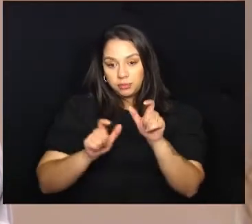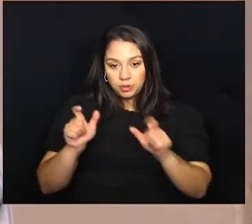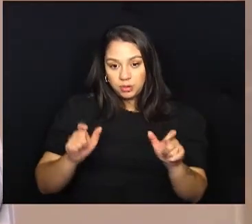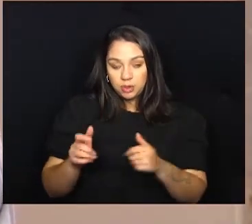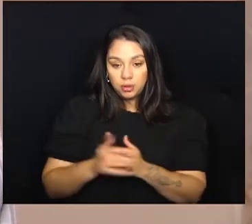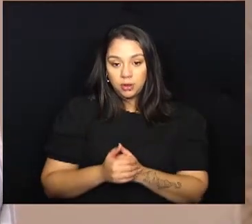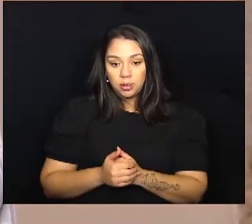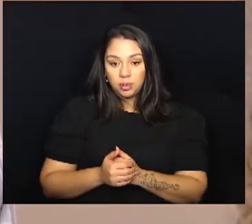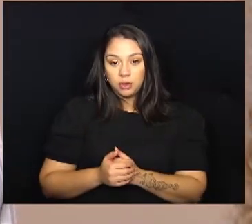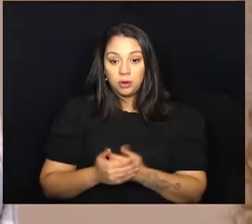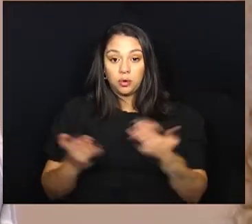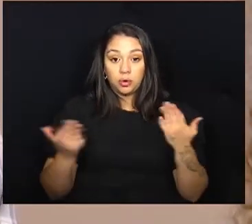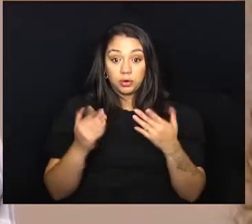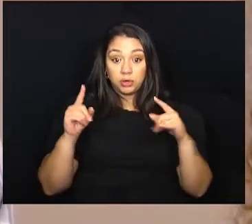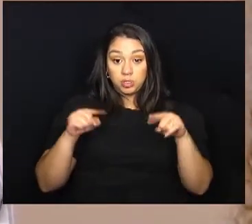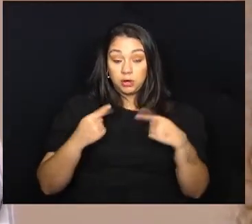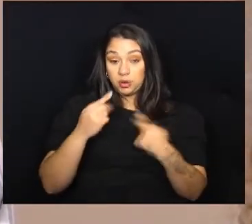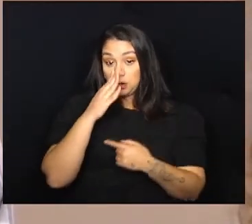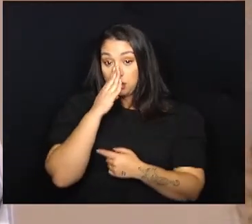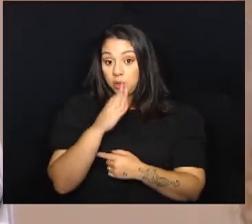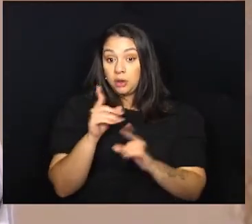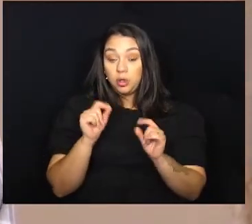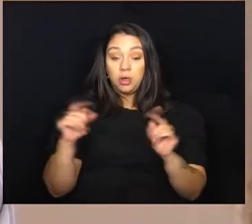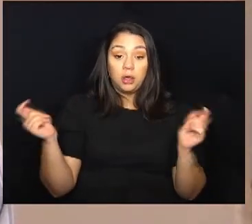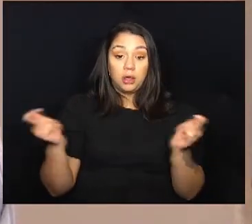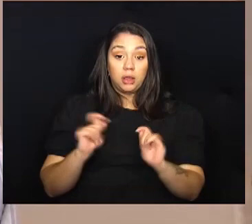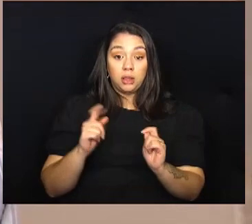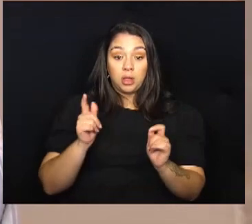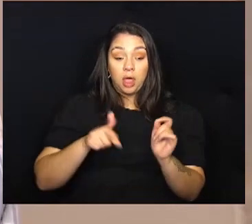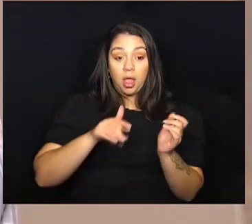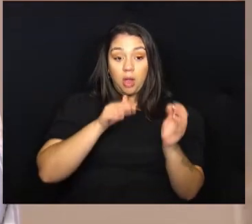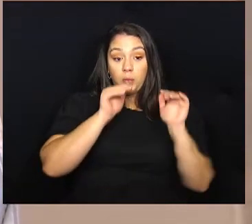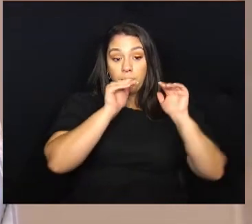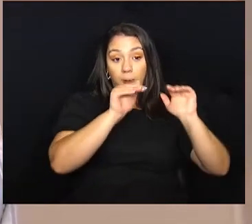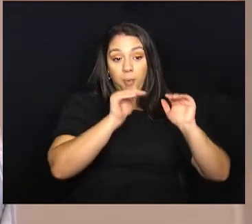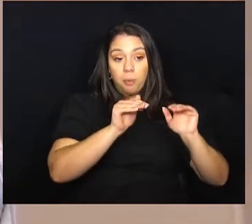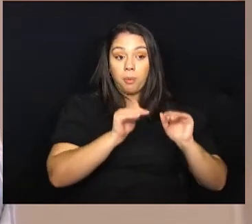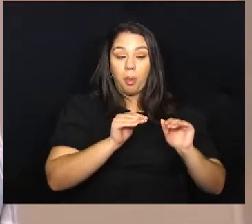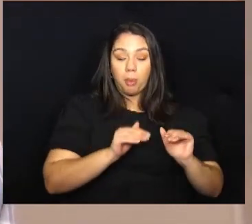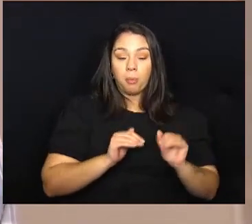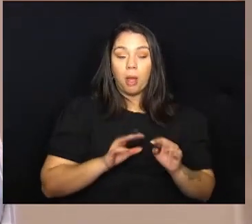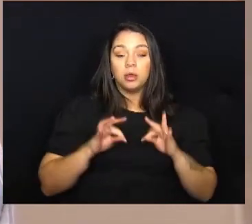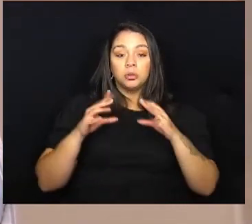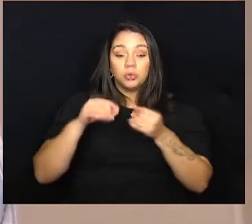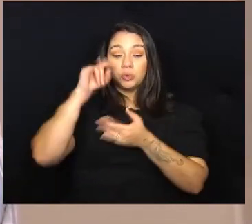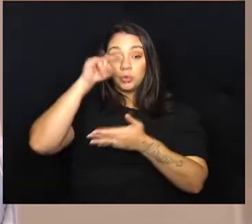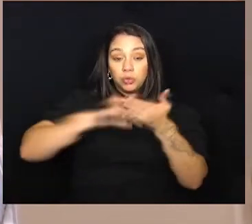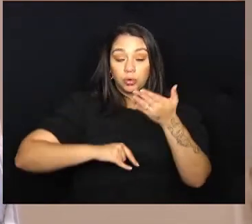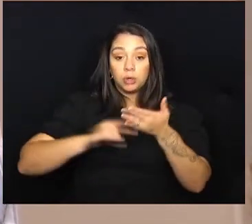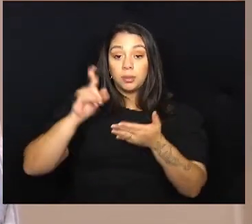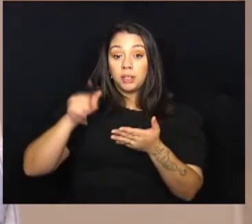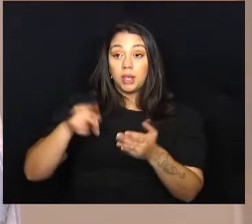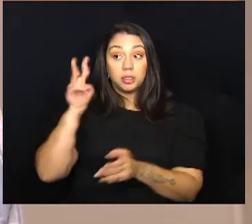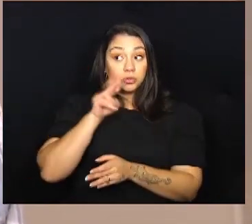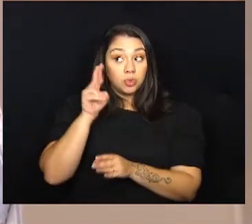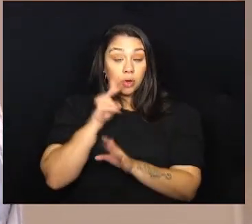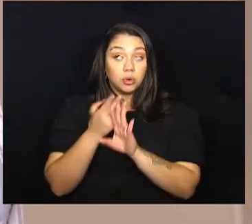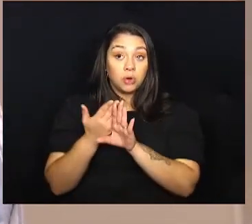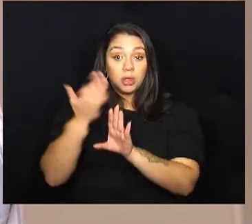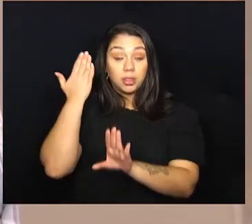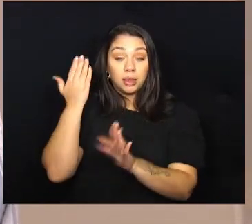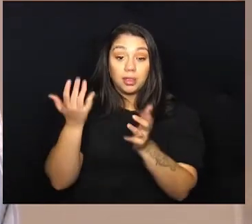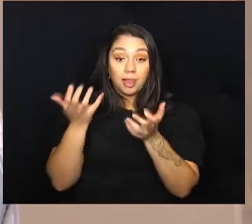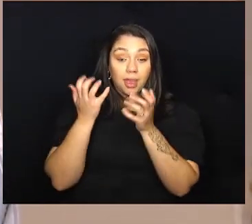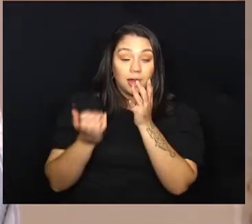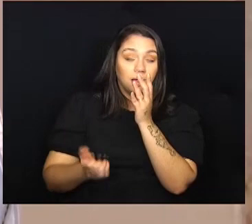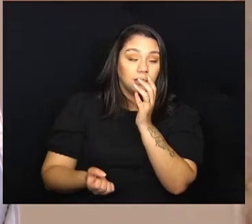desafio hoje encontrado é a gente ter a capacidade de inventariar e levantar toda a documentação referente ao período histórico que a gente quer construir a memória que